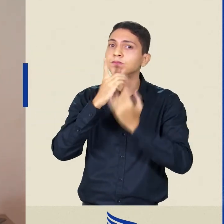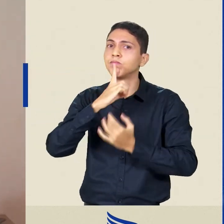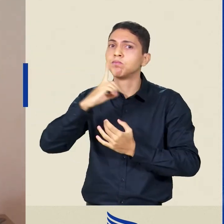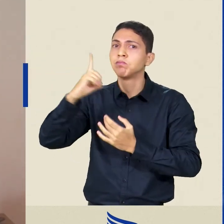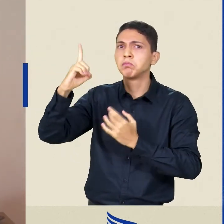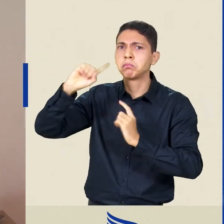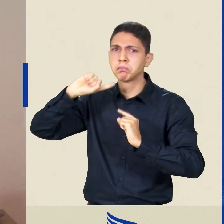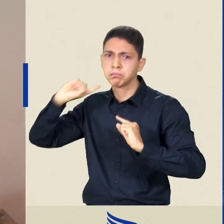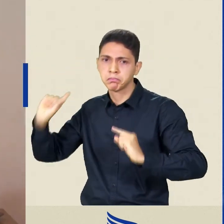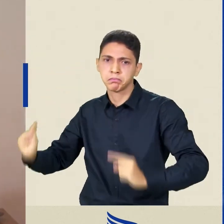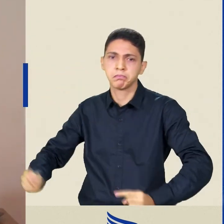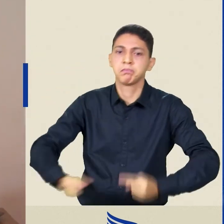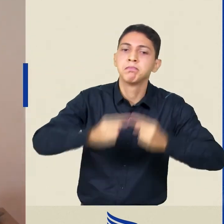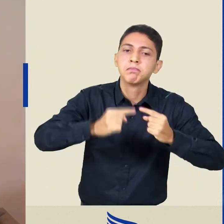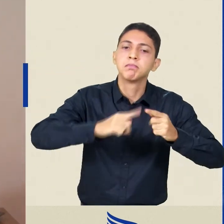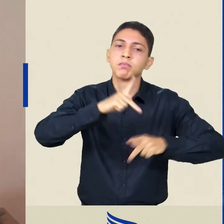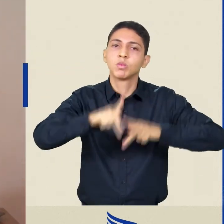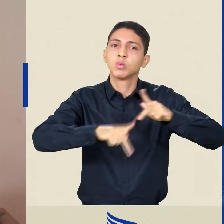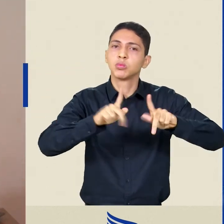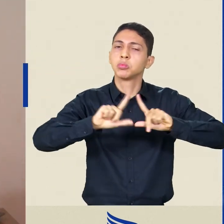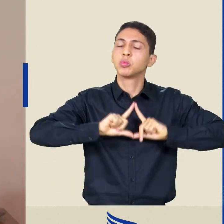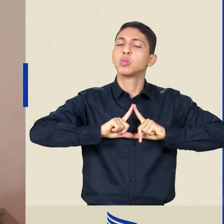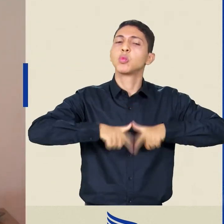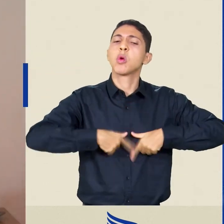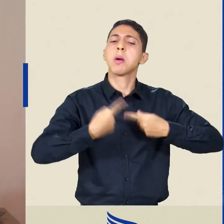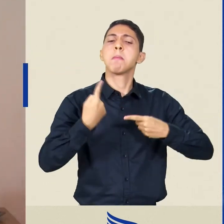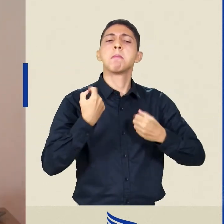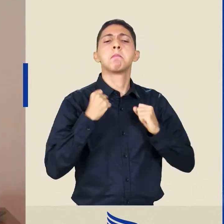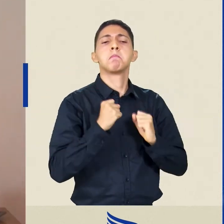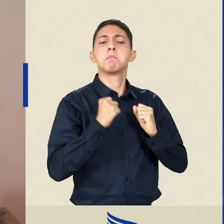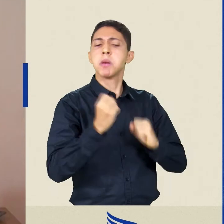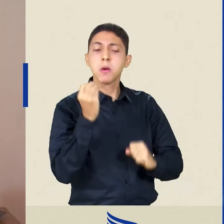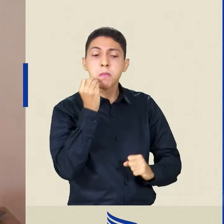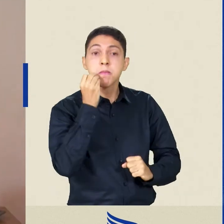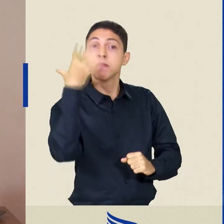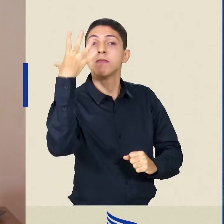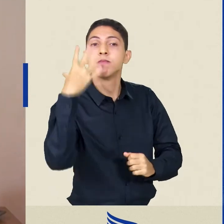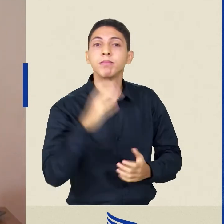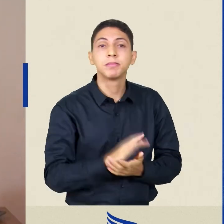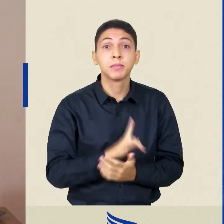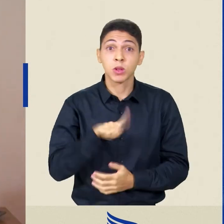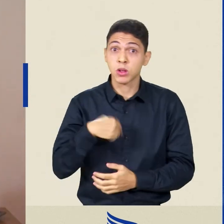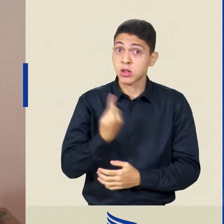provai-me. Não se trata de cobrar ou exigir algo de Deus.